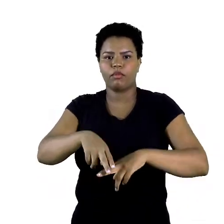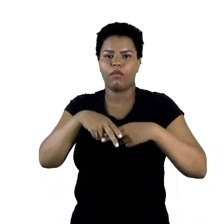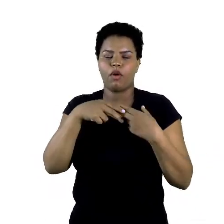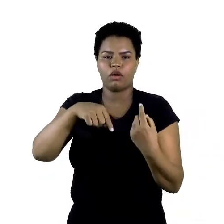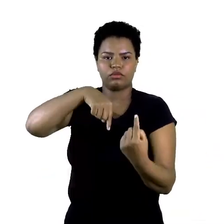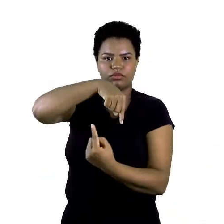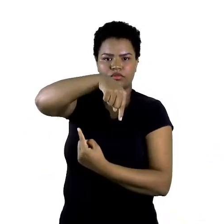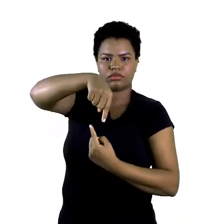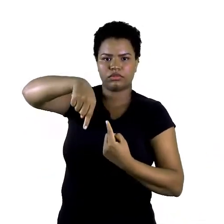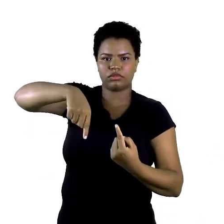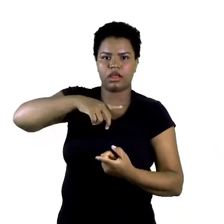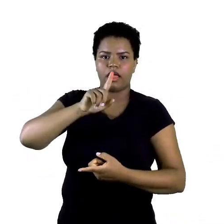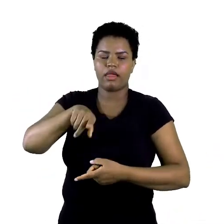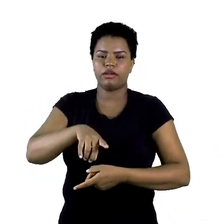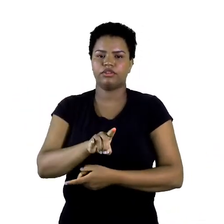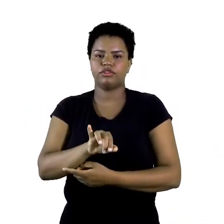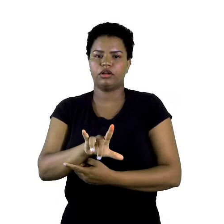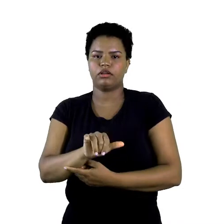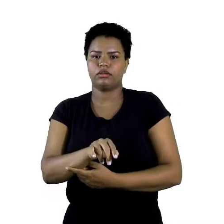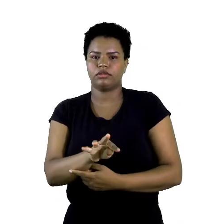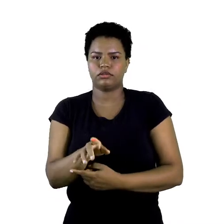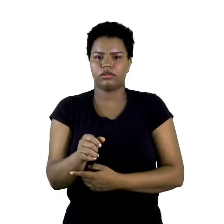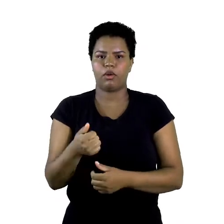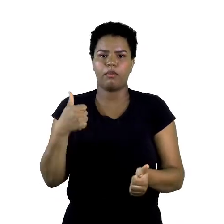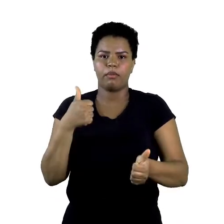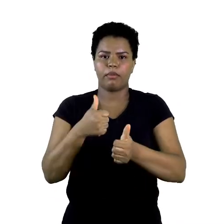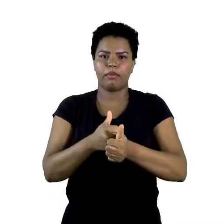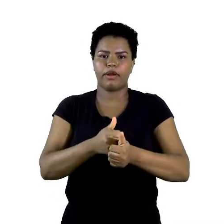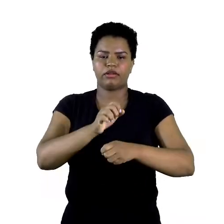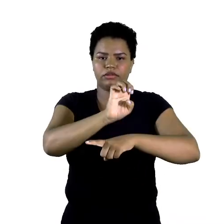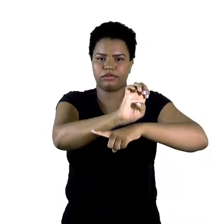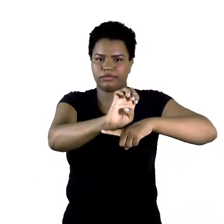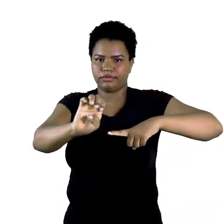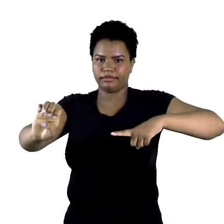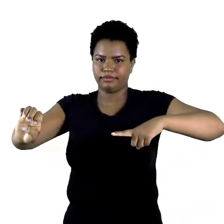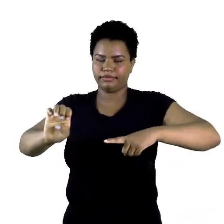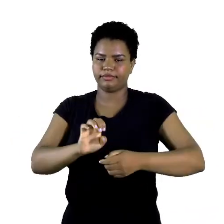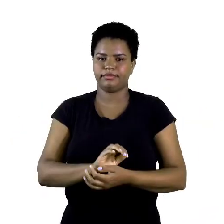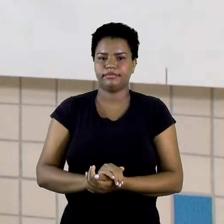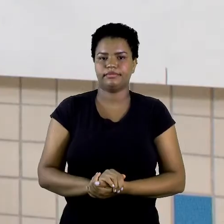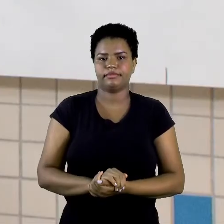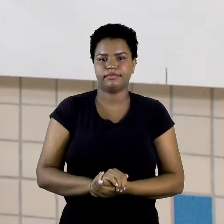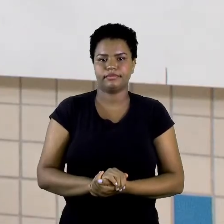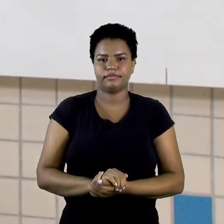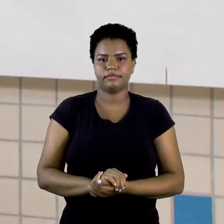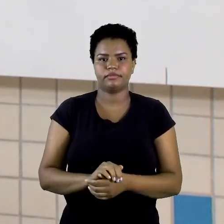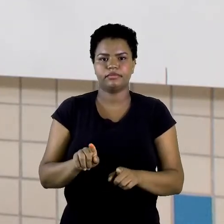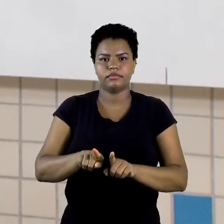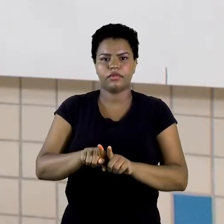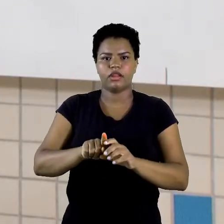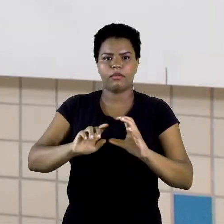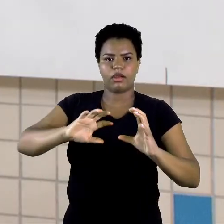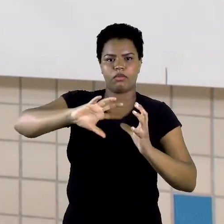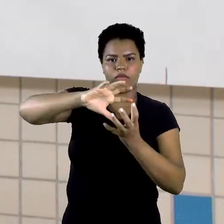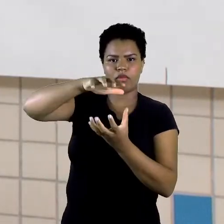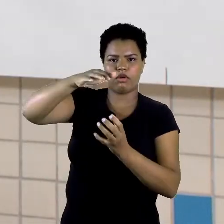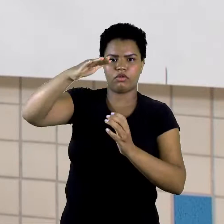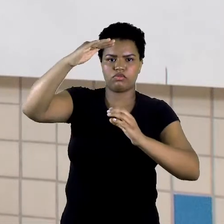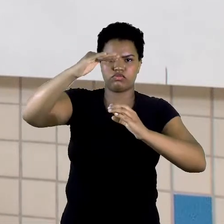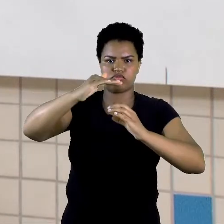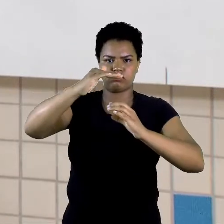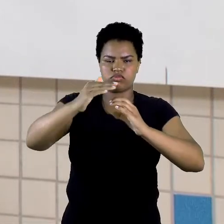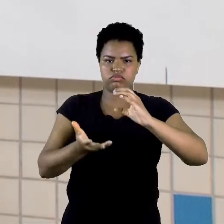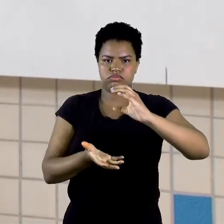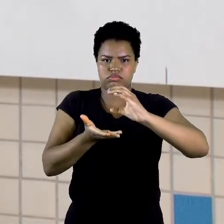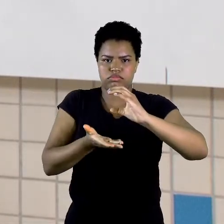a dilatação da região próxima da linha do Equador e um possível achatamento nos polos. As correntes